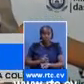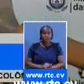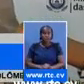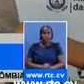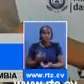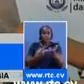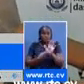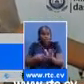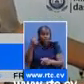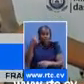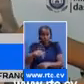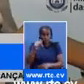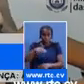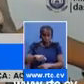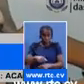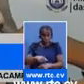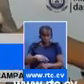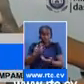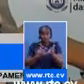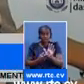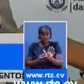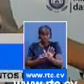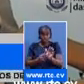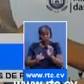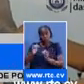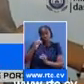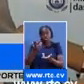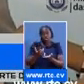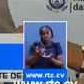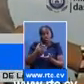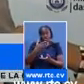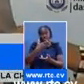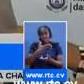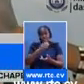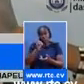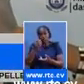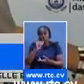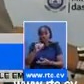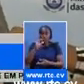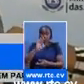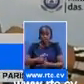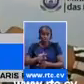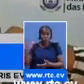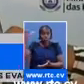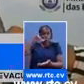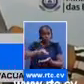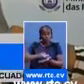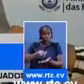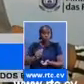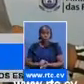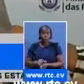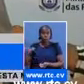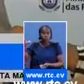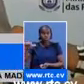então. O modelo que temos hoje não é um modelo propiciador no crescimento a 7% ou a 10% ao nível dos portos, dos aeroportos, das